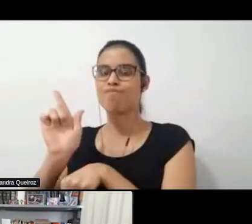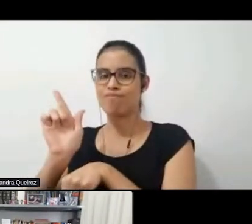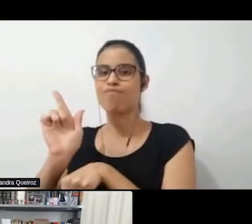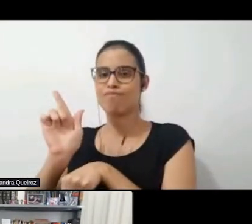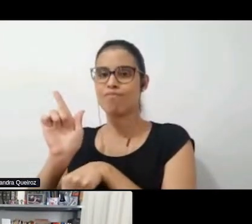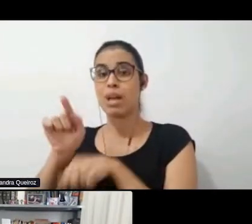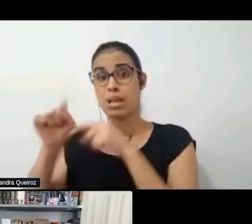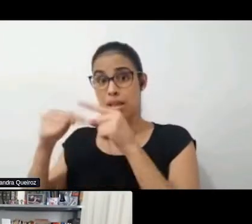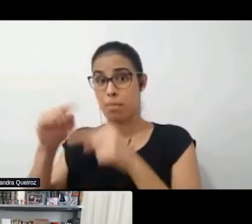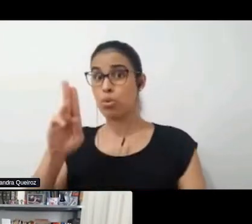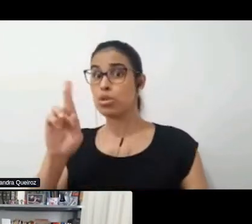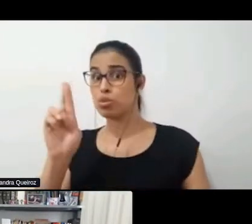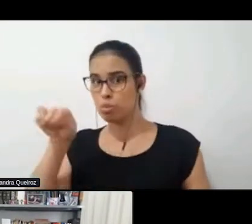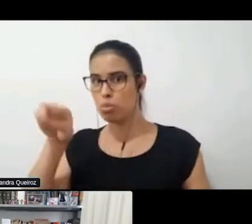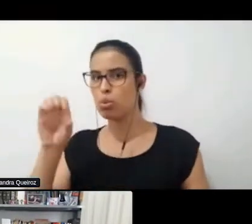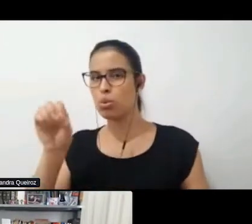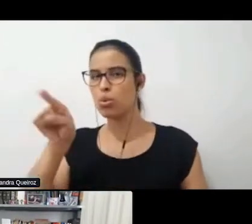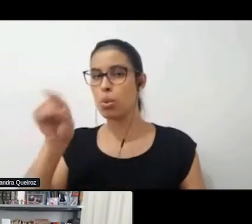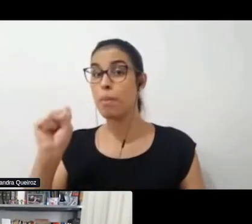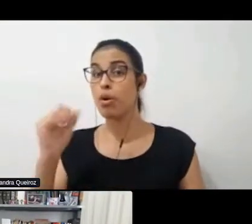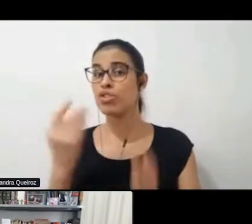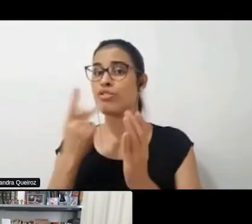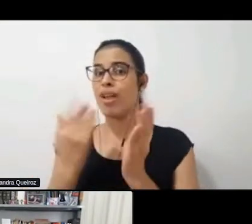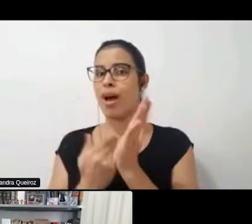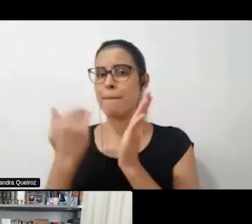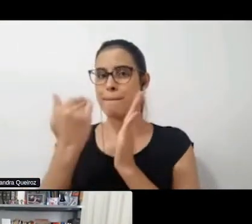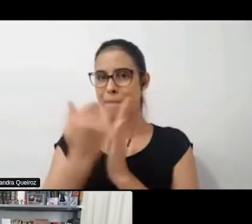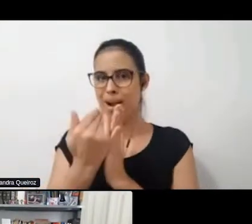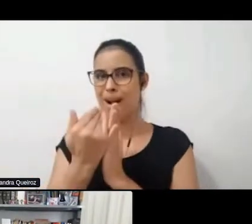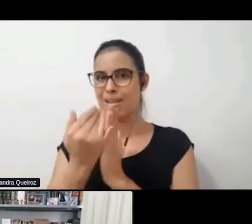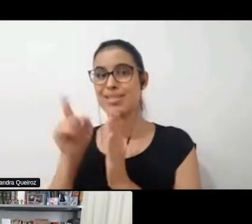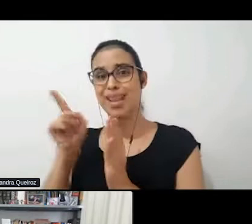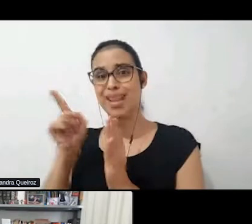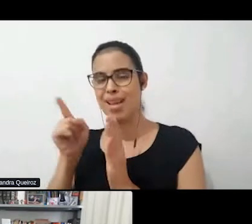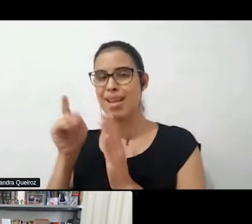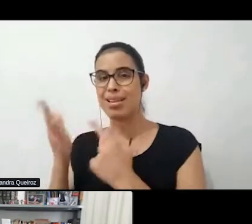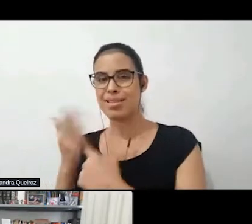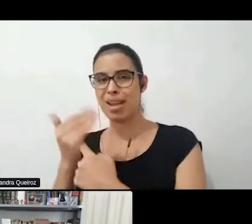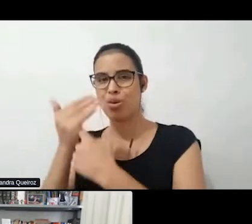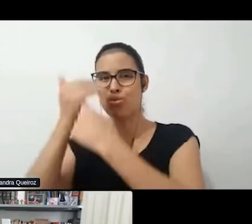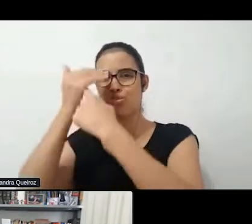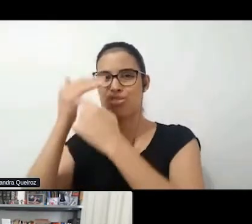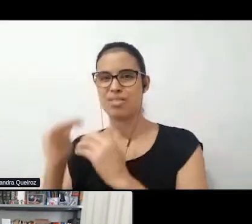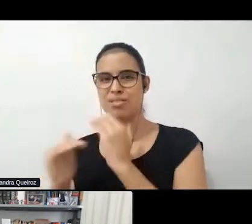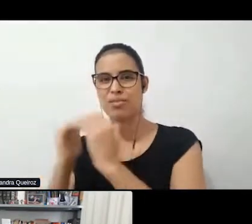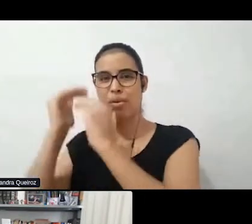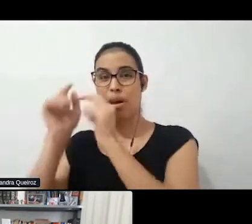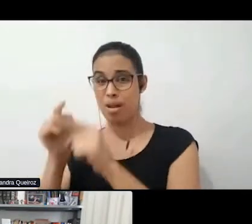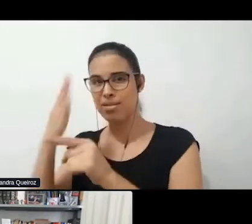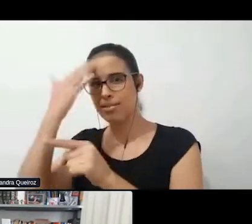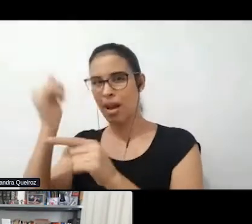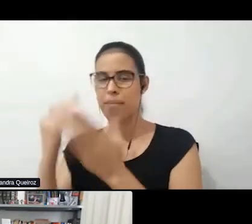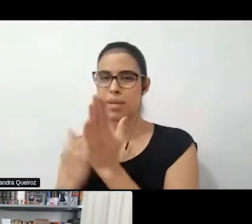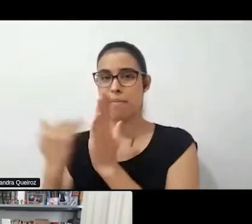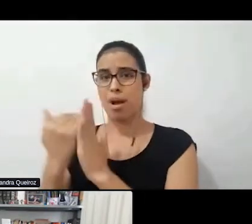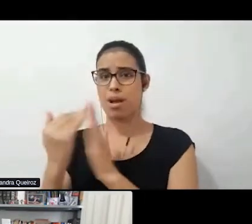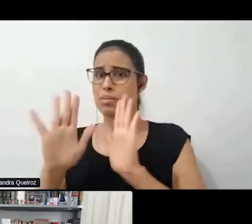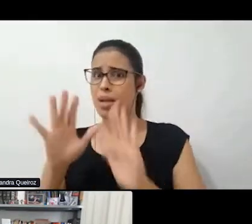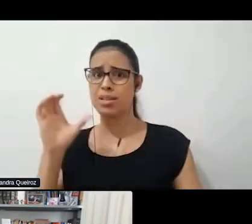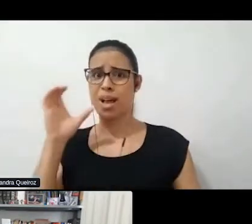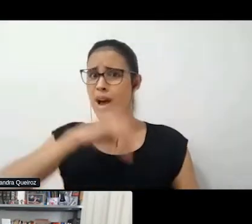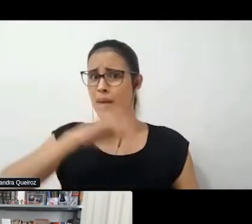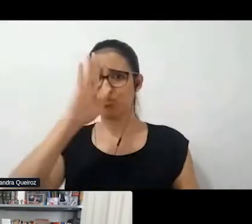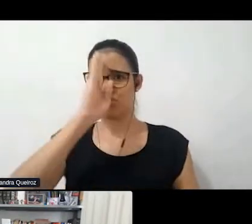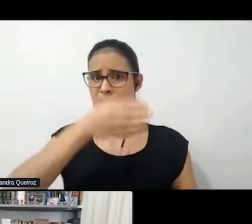aí de código e a visão dele como desenvolvedor, de fato. Mas eu poderia ser curta e grossa e